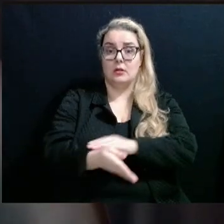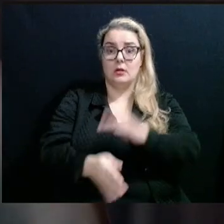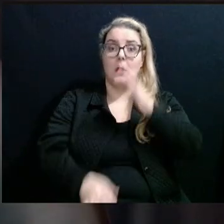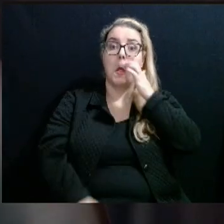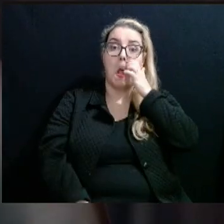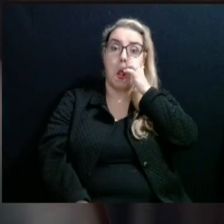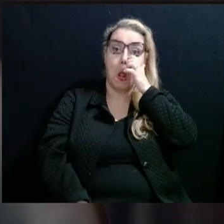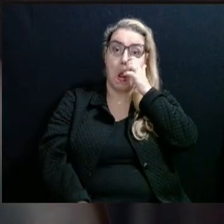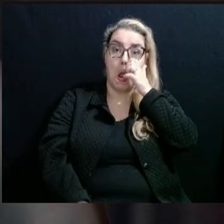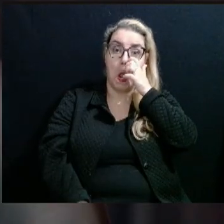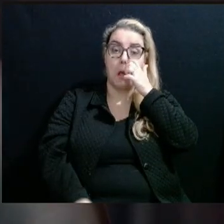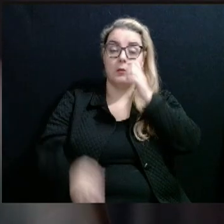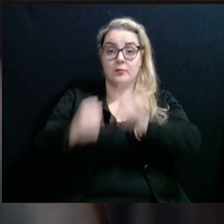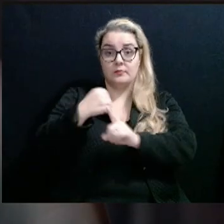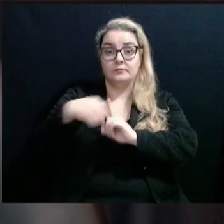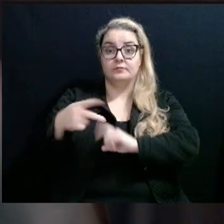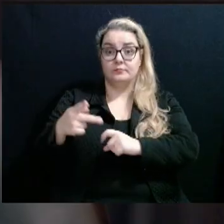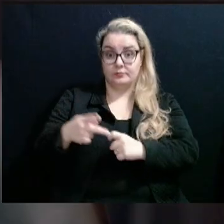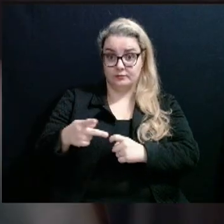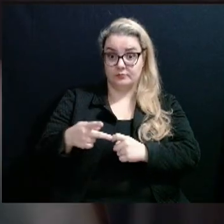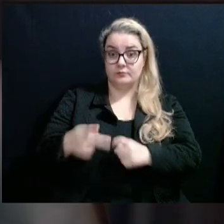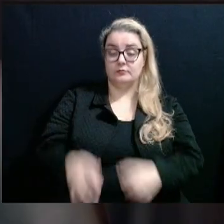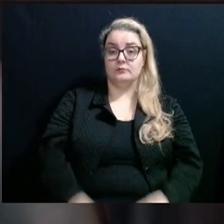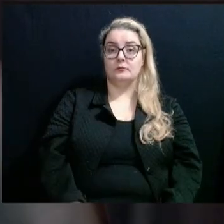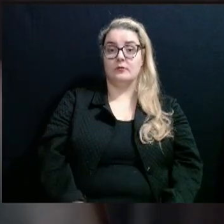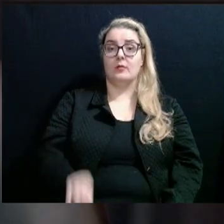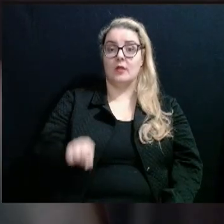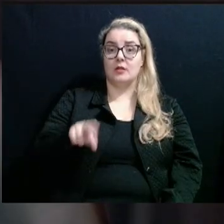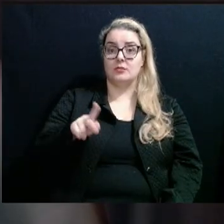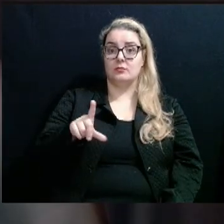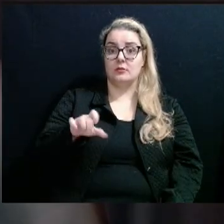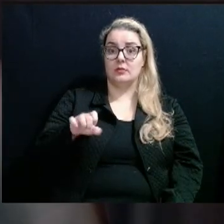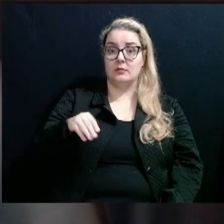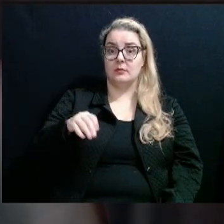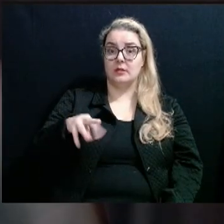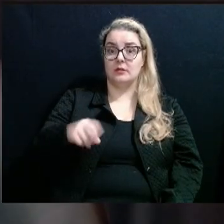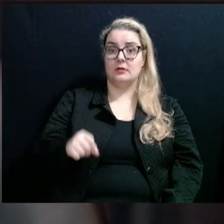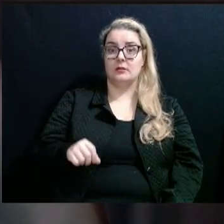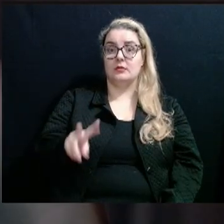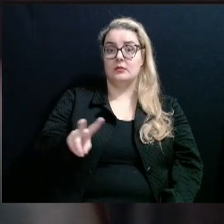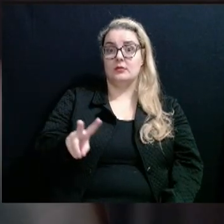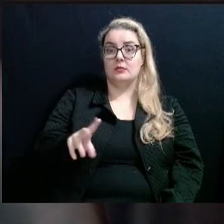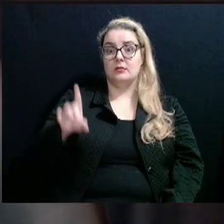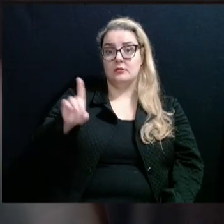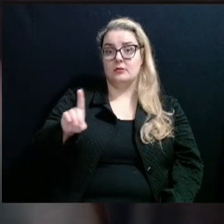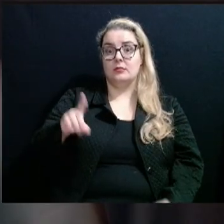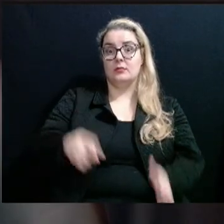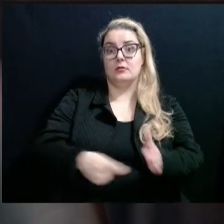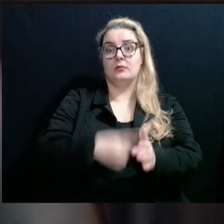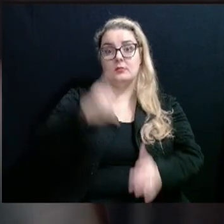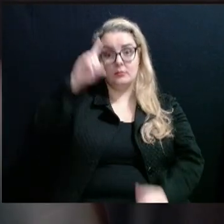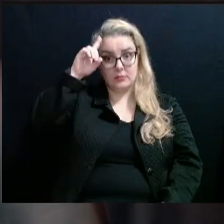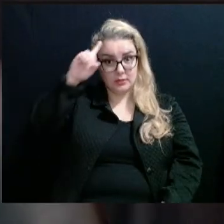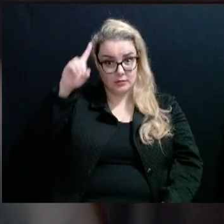Pediatria suplementação de vitamina D a partir do primeiro dia de vida da criança. Tá? Muitas vezes as pessoas